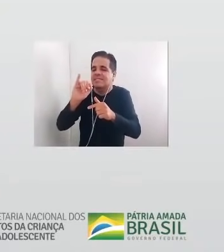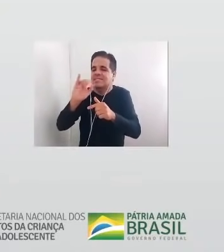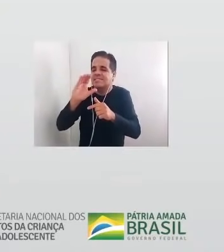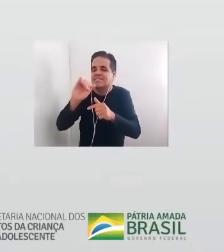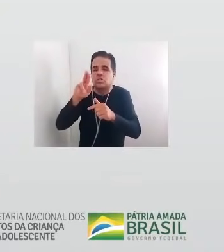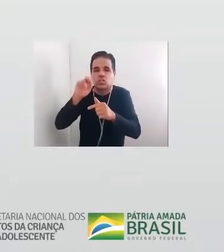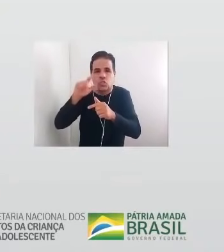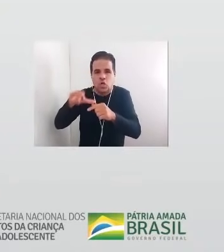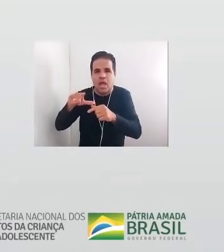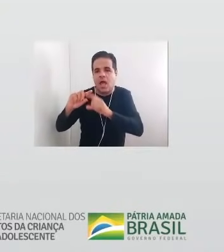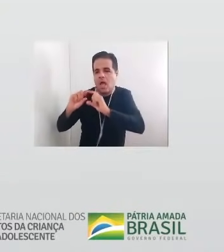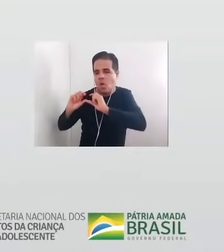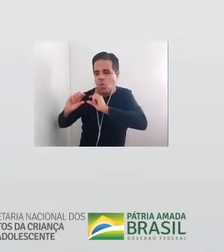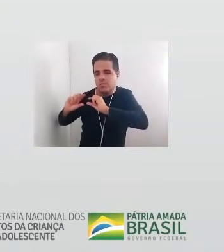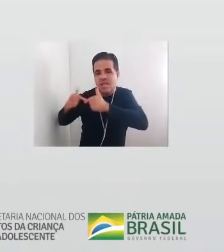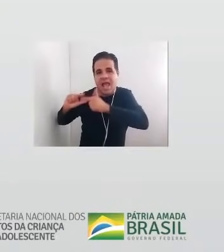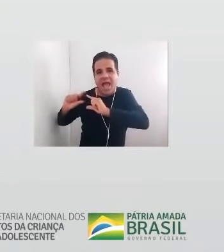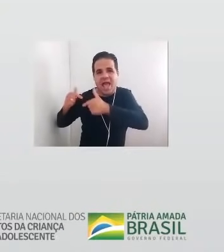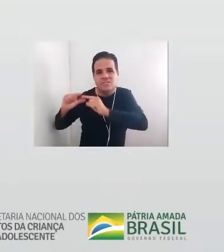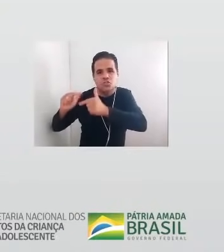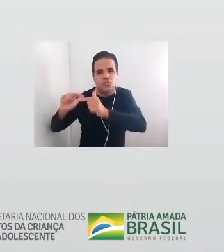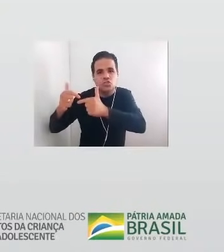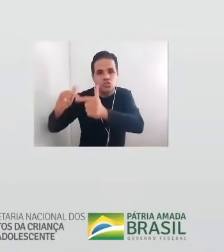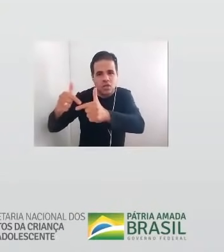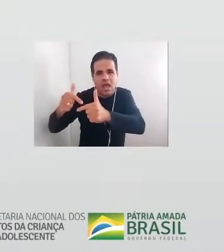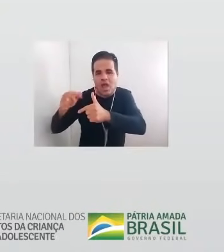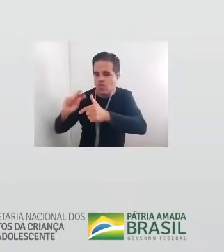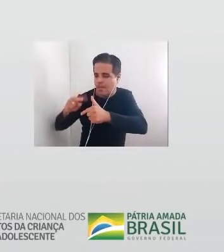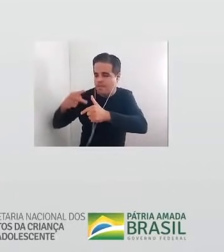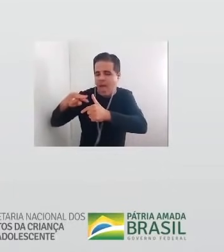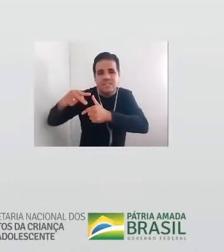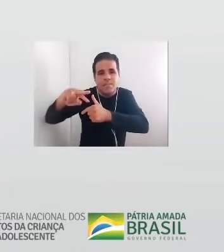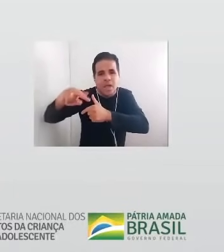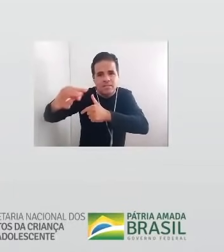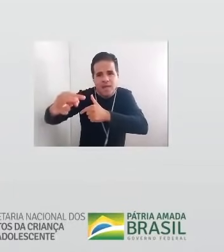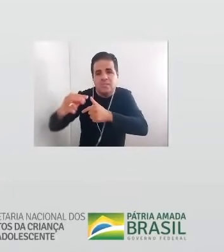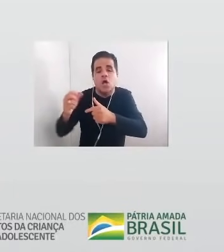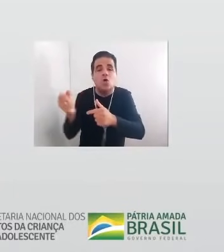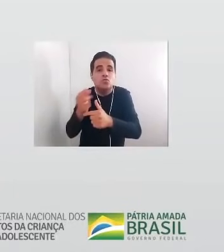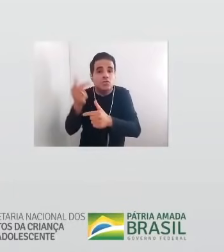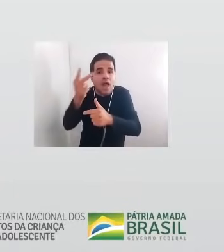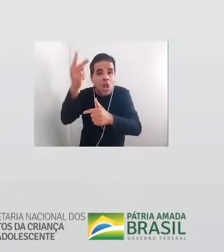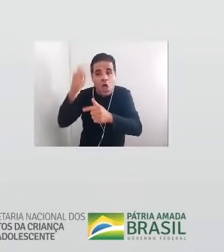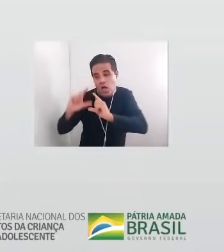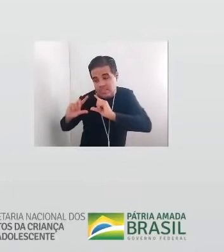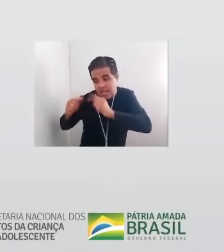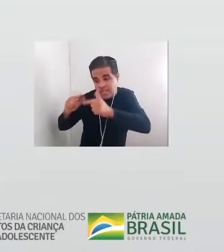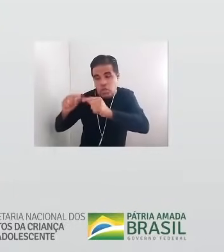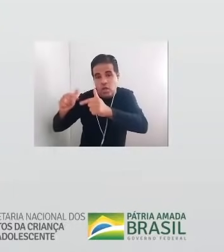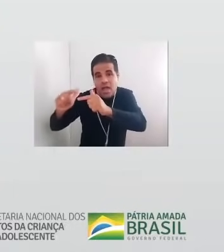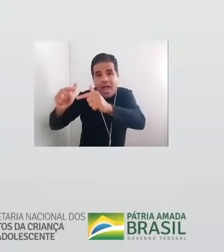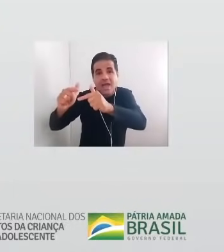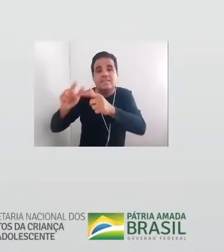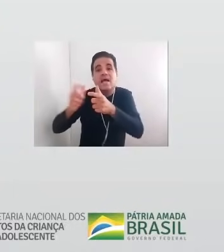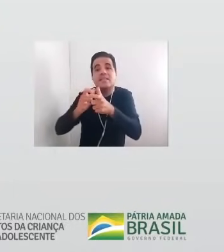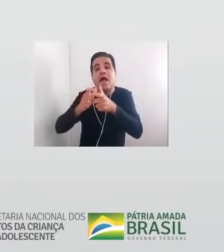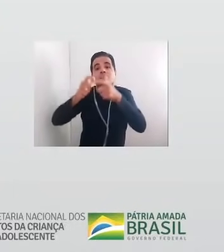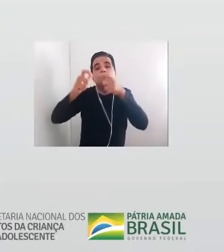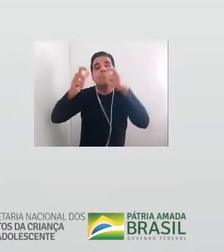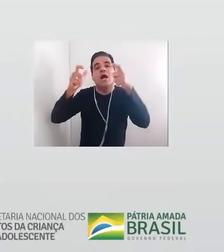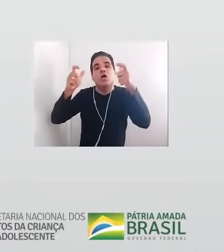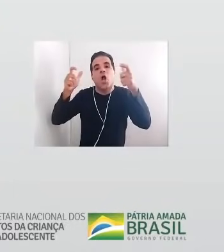de tradição em tradição, aquilo que é consagrado, já indica que os valores tradicionais são os valores da maioria da